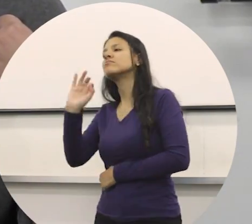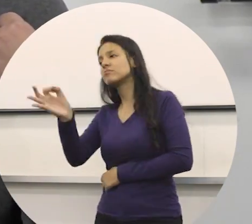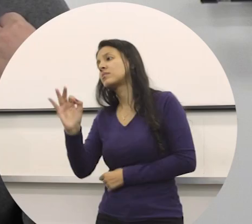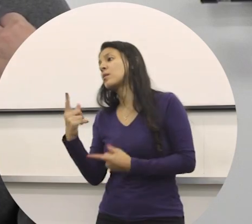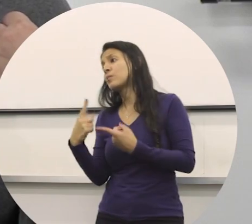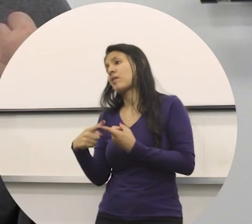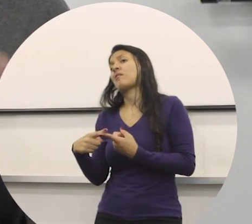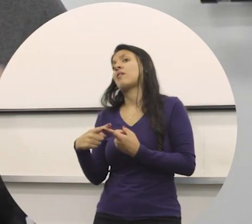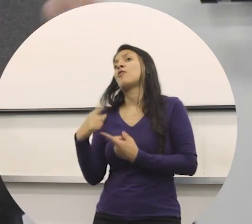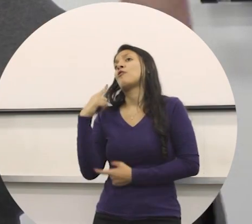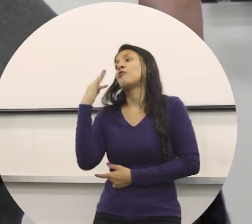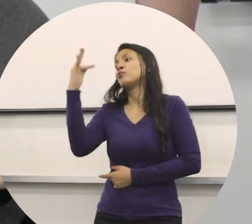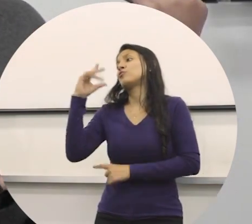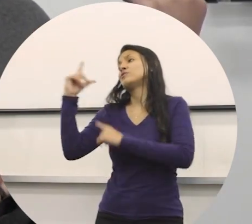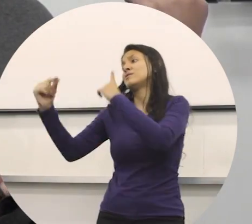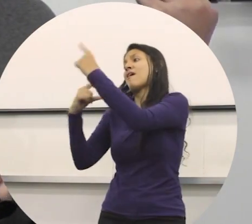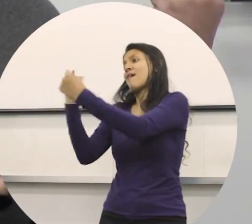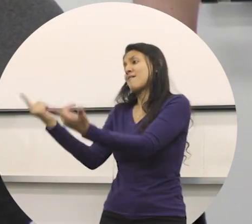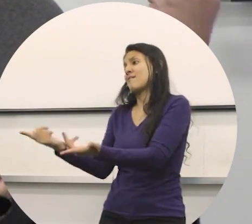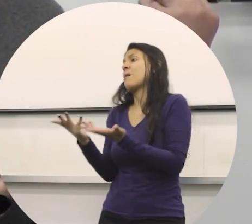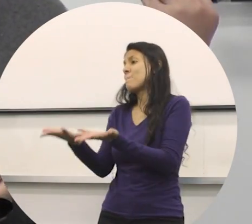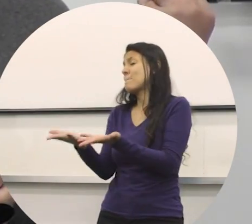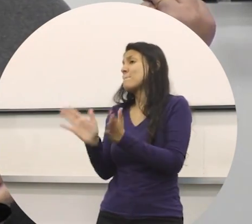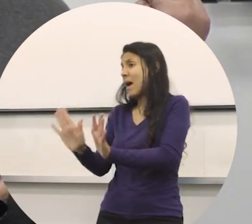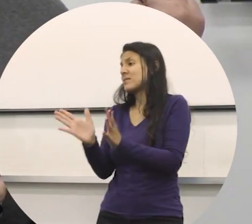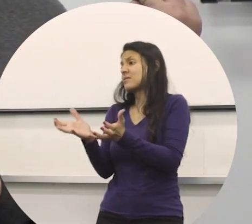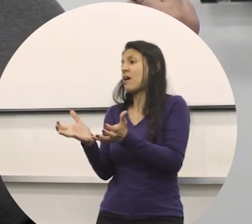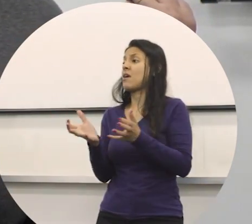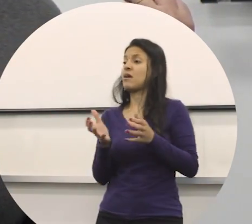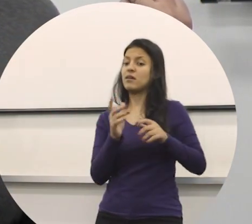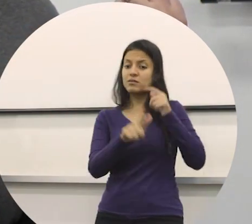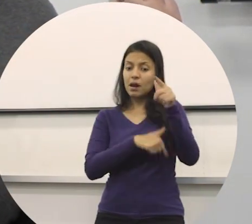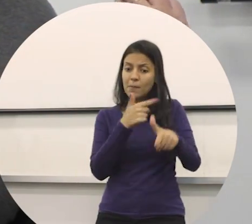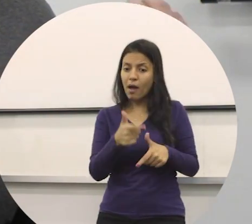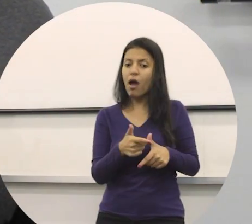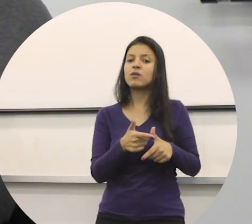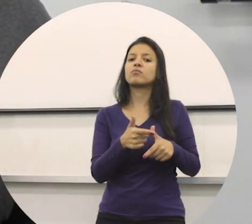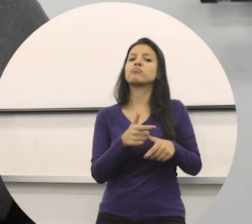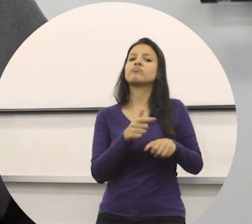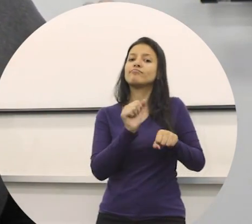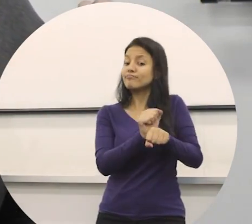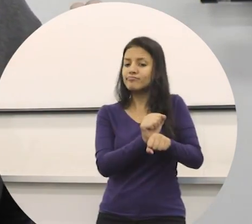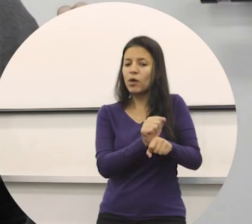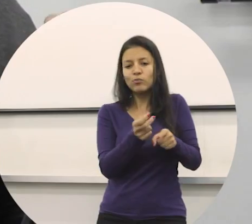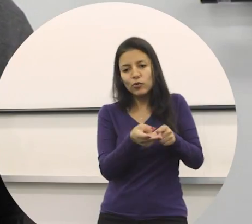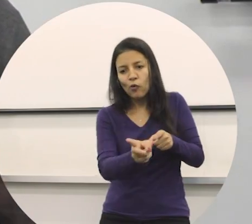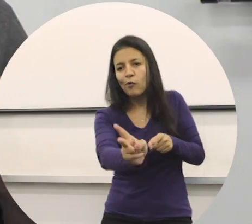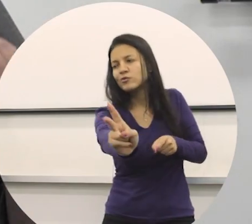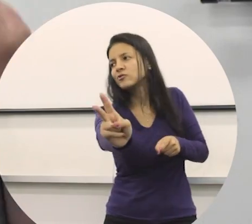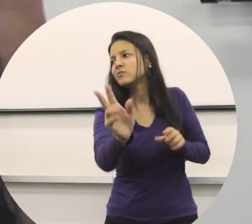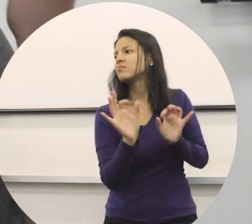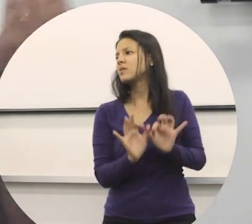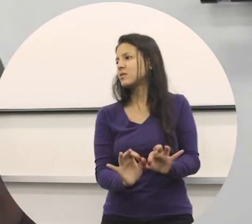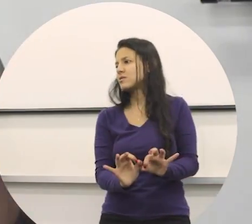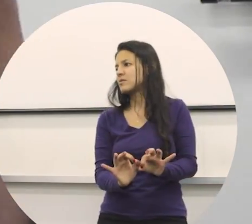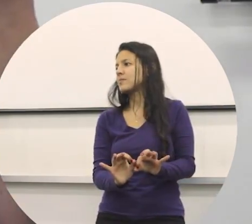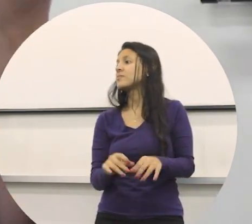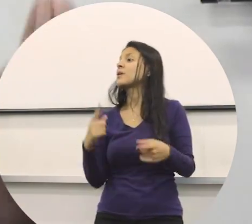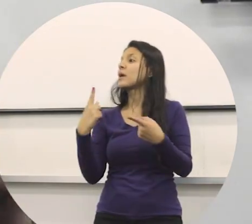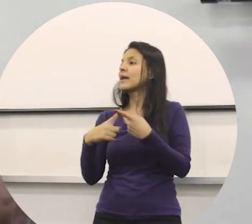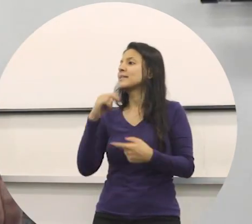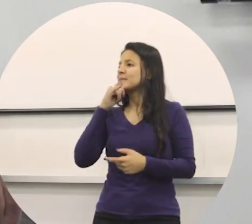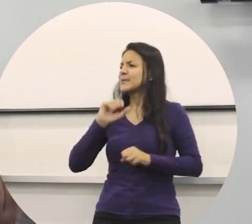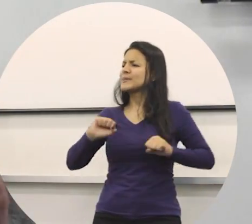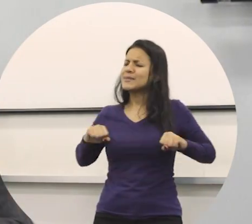embora e a gente quer que essa política de continuidade aconteça de fato. Porque aí daqui a gente luta, a